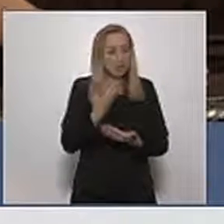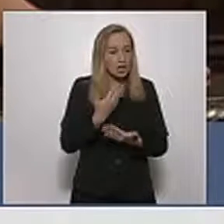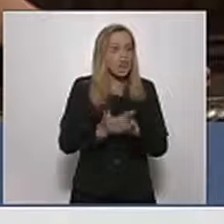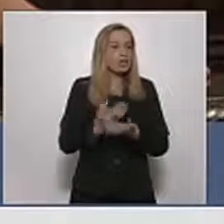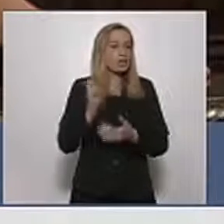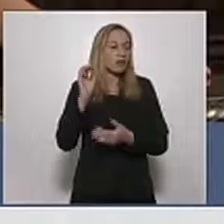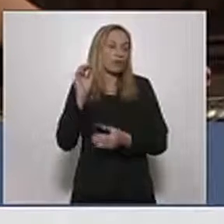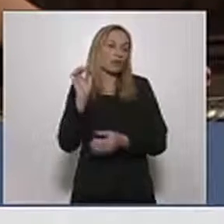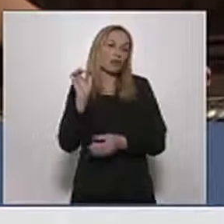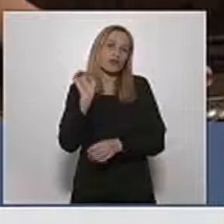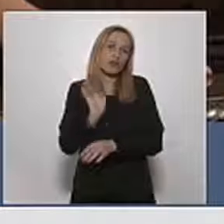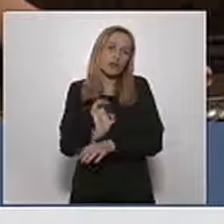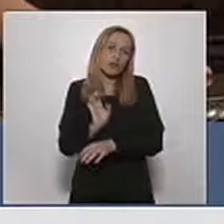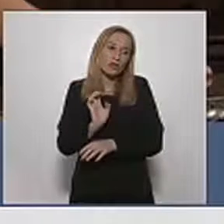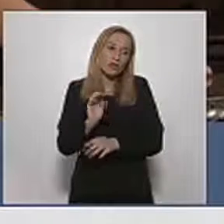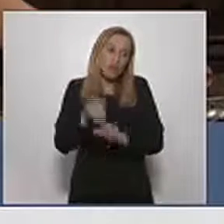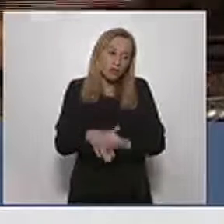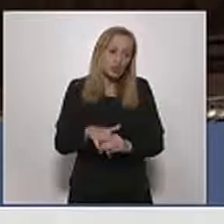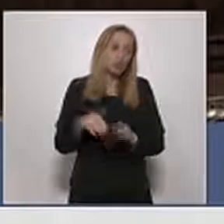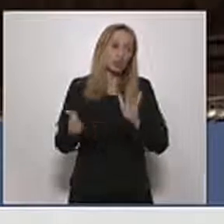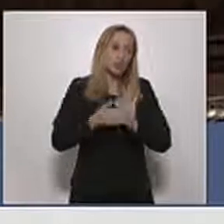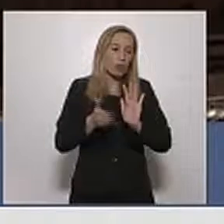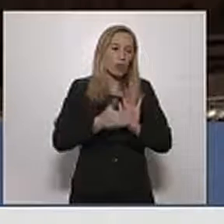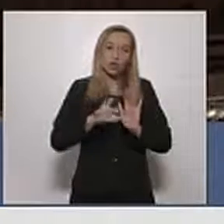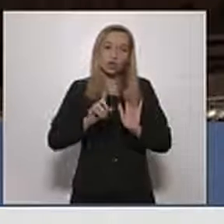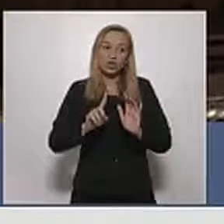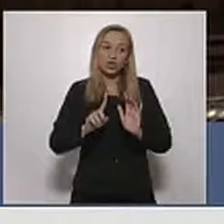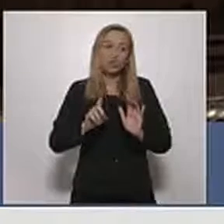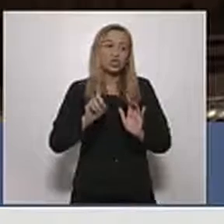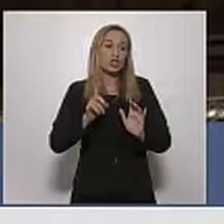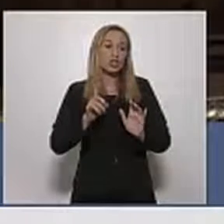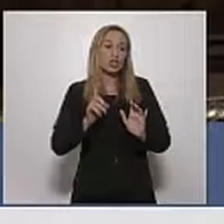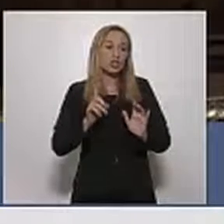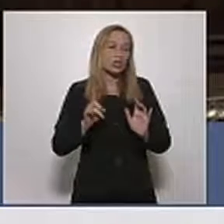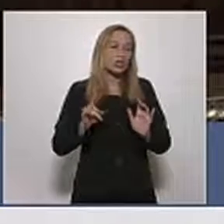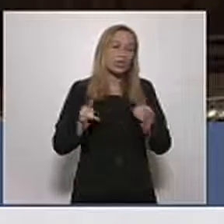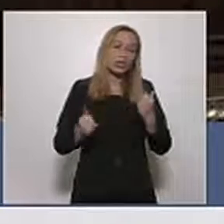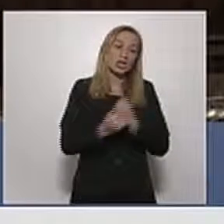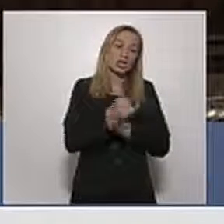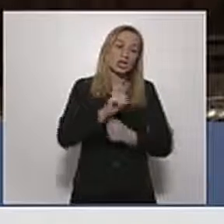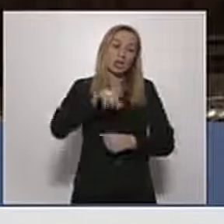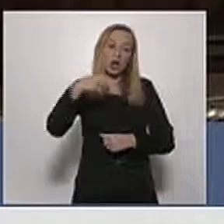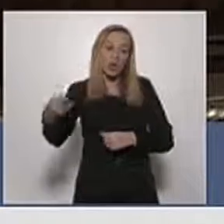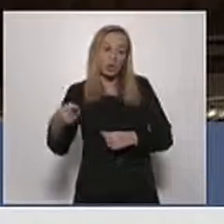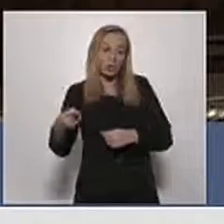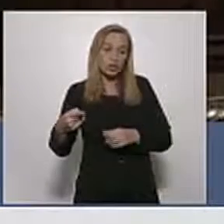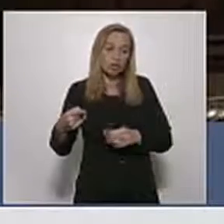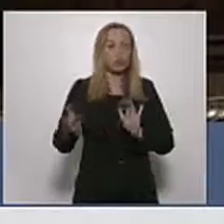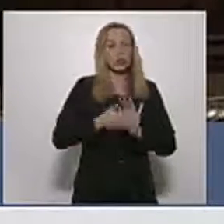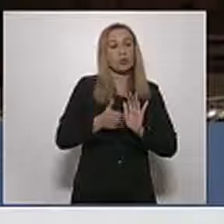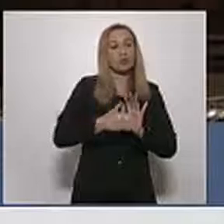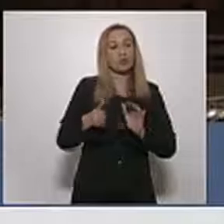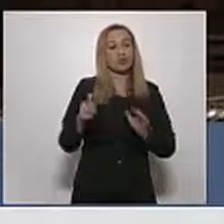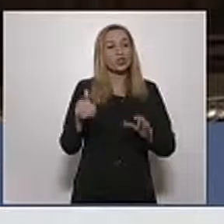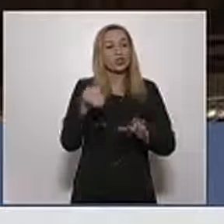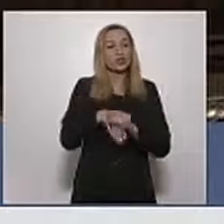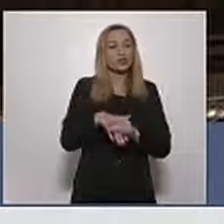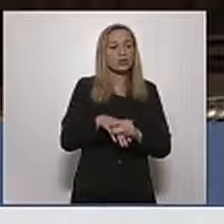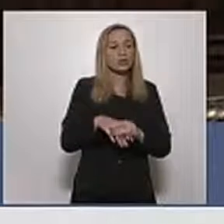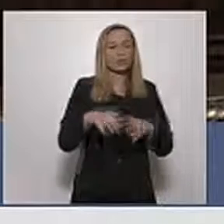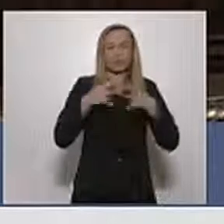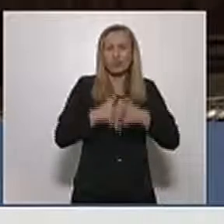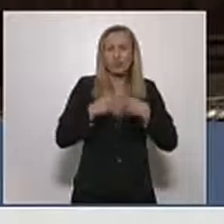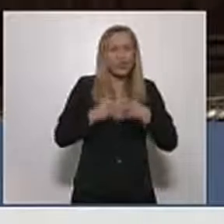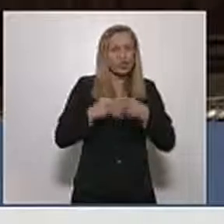numa proposta e acabaram votando em uma outra proposição que ficou confusa ali um substitutivo